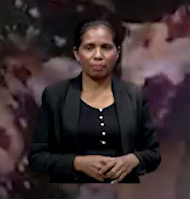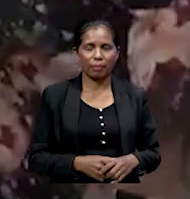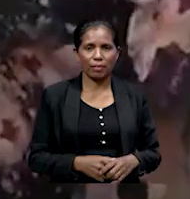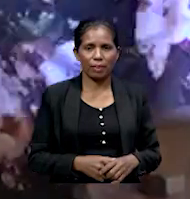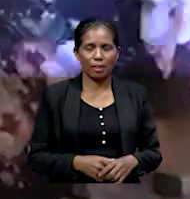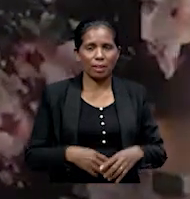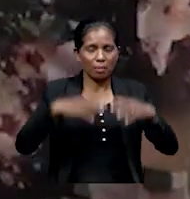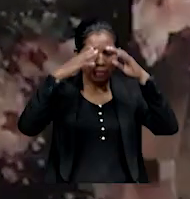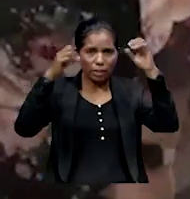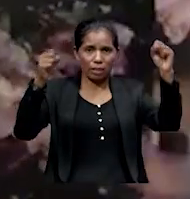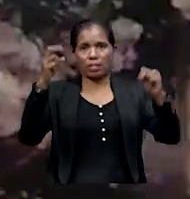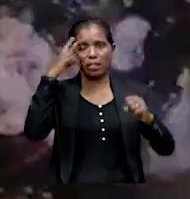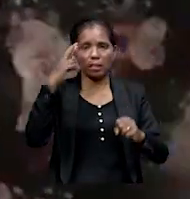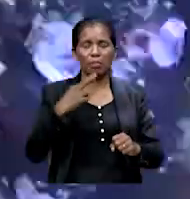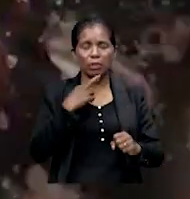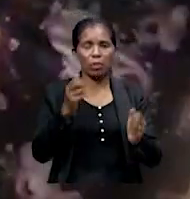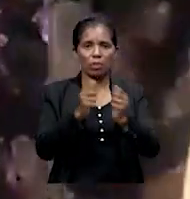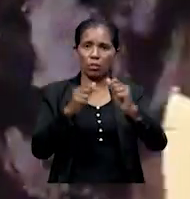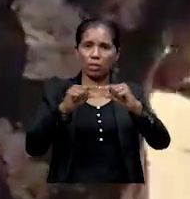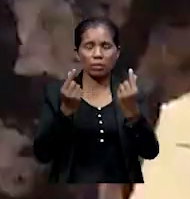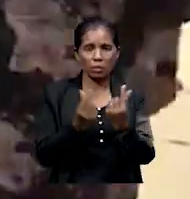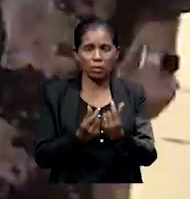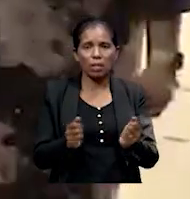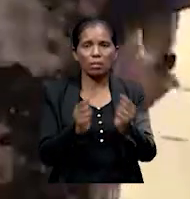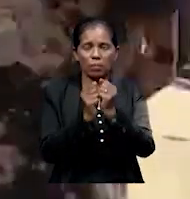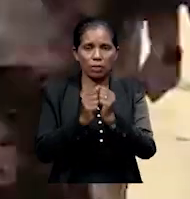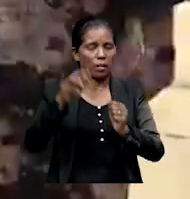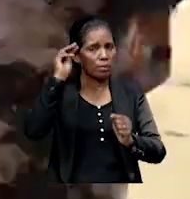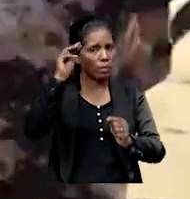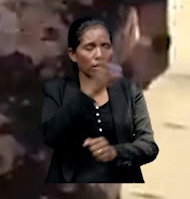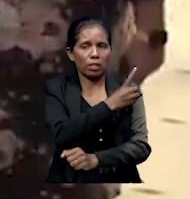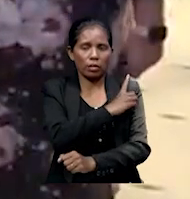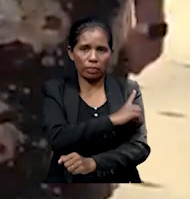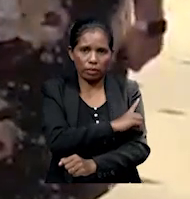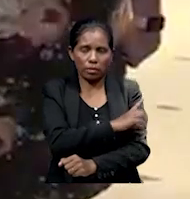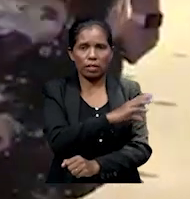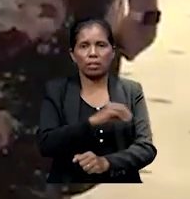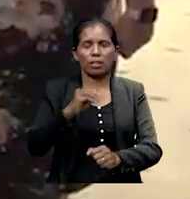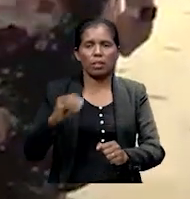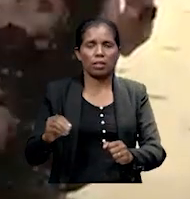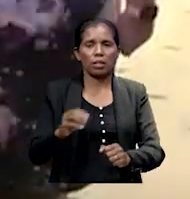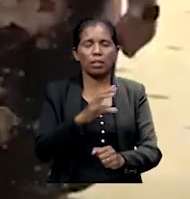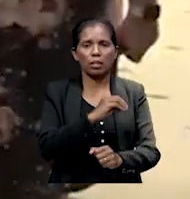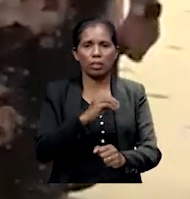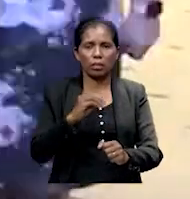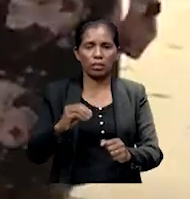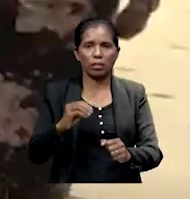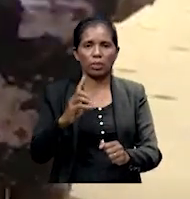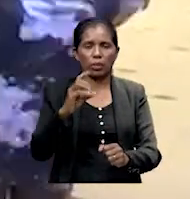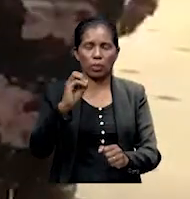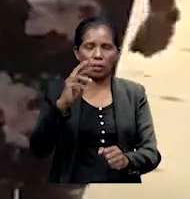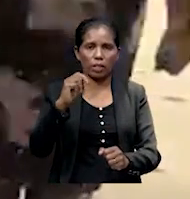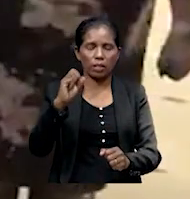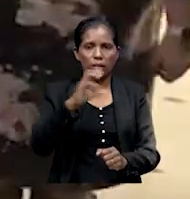Presidente da República José Ramos Horta, ou delegação, neve acompanha o ministro de Defesa Filomeno Paixão de Jesus, no Comodoro Donaciano Gomes